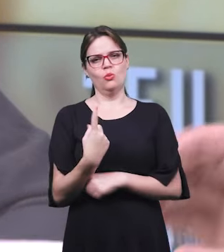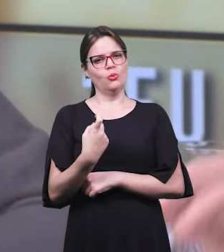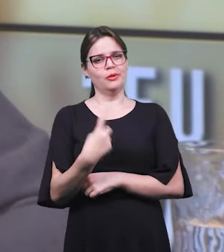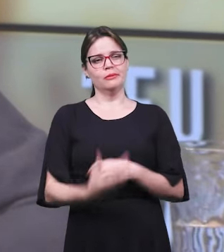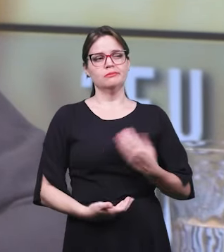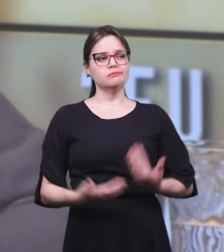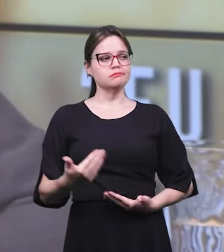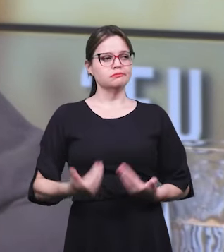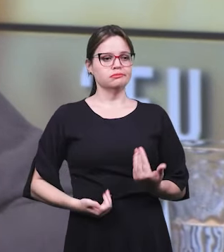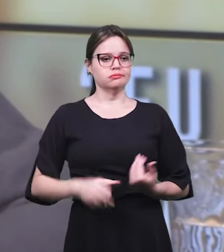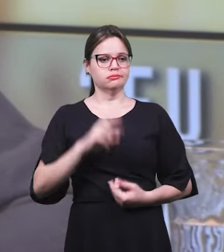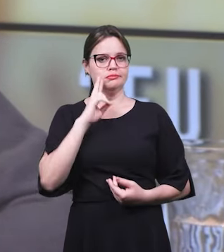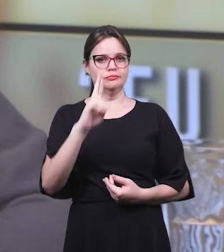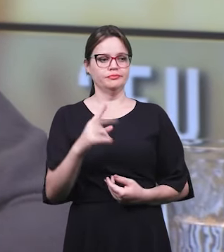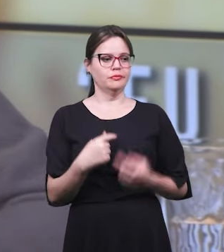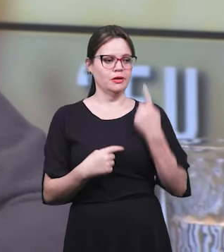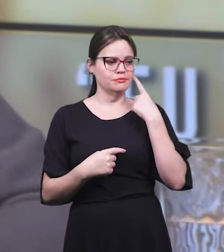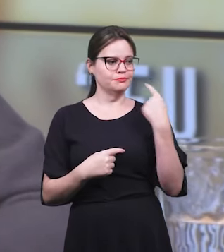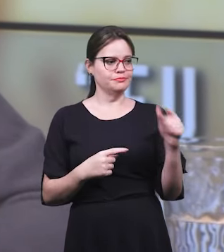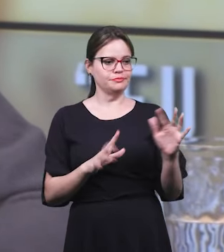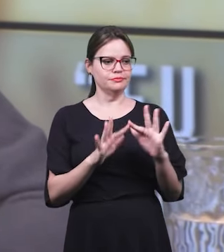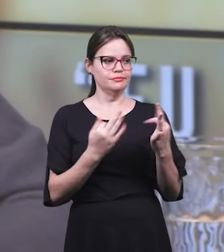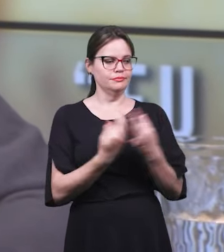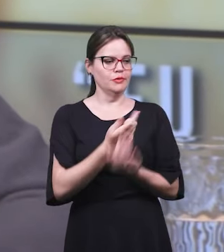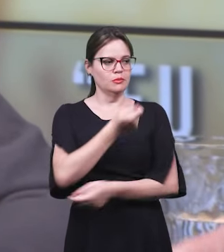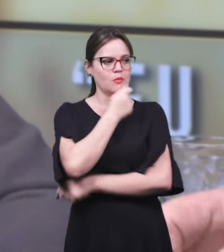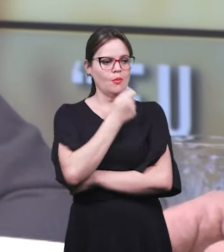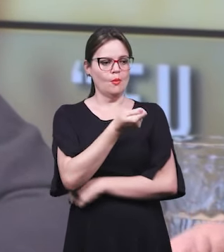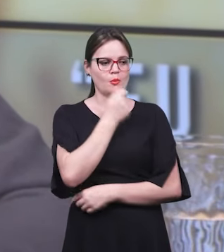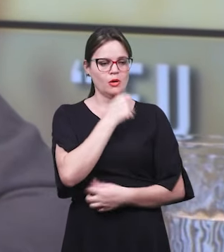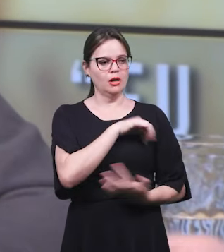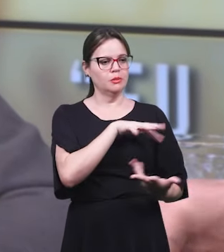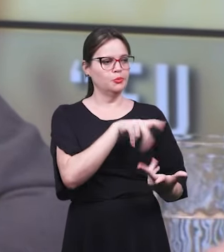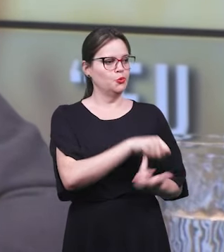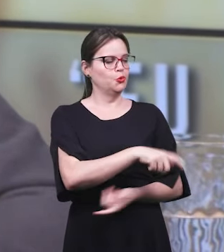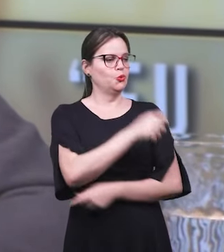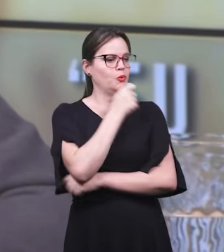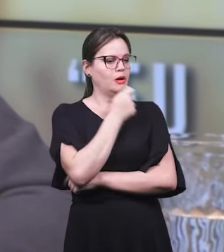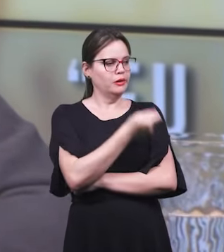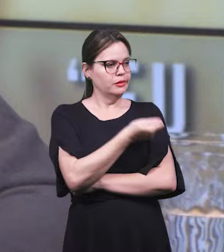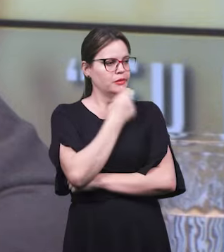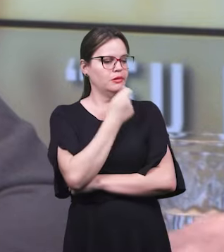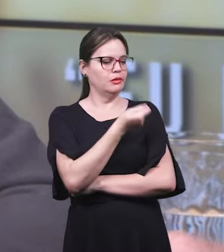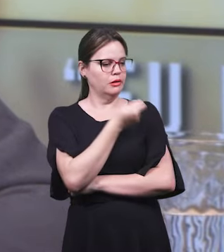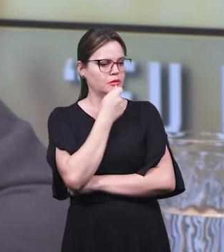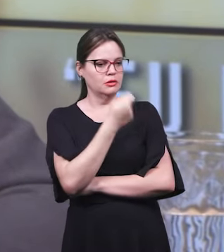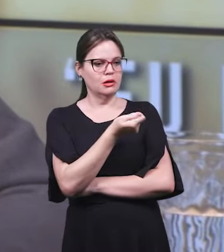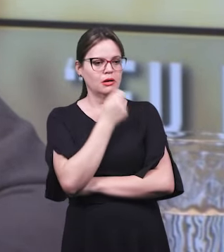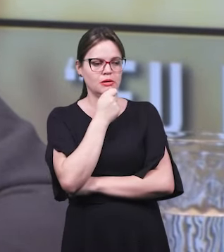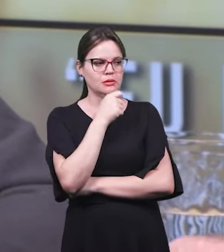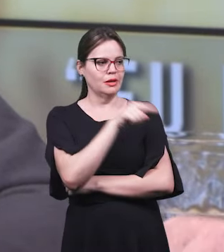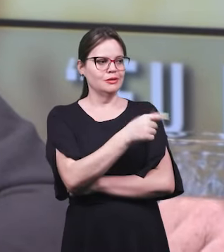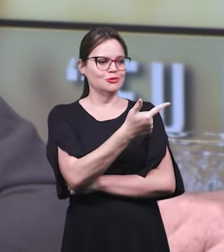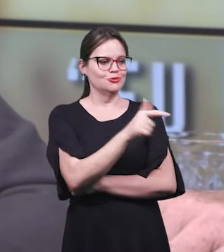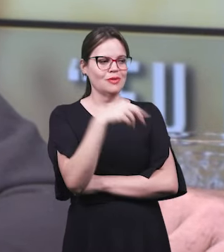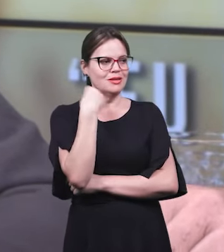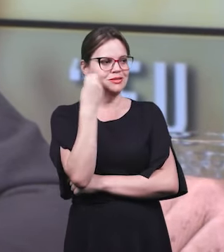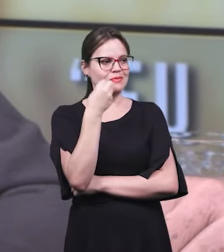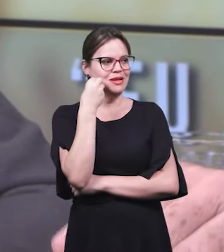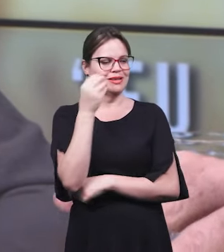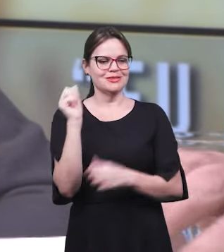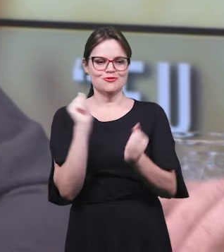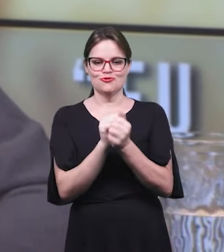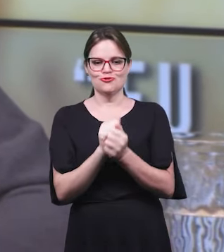servindo ao Senhor. Às vezes, a sua família ainda não viveu a experiência que você viveu, né? Não